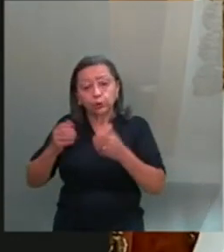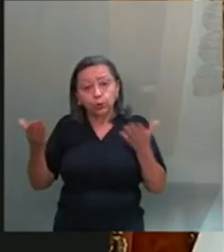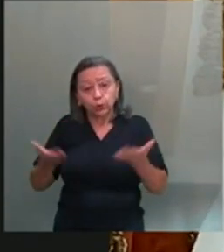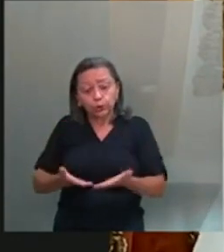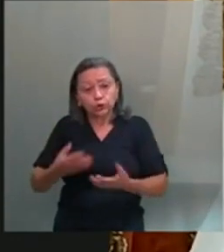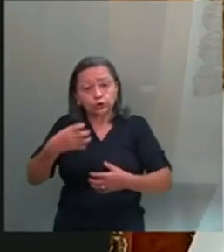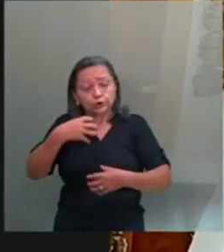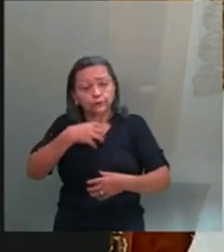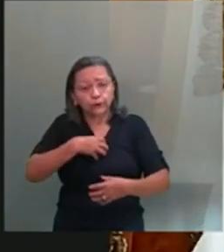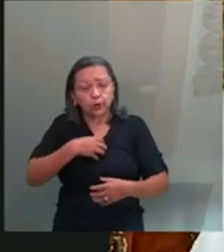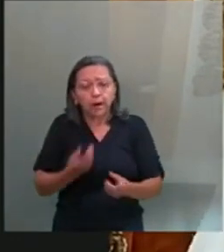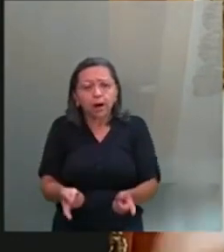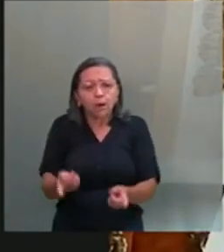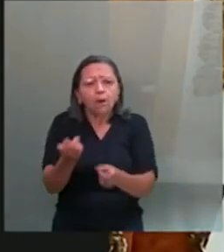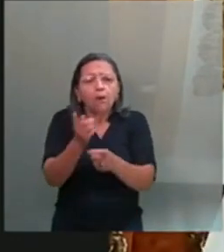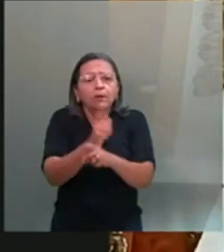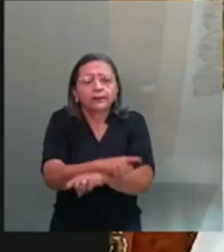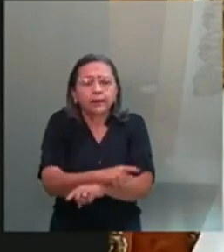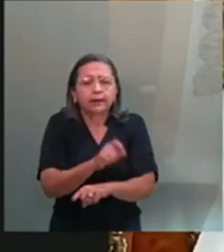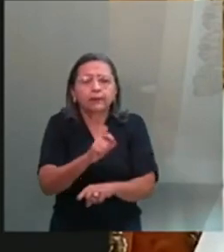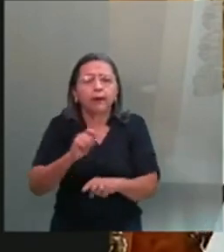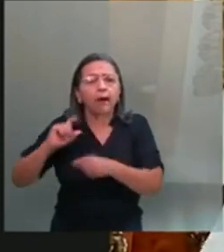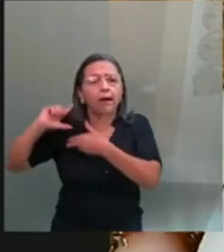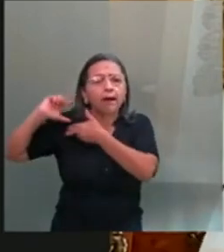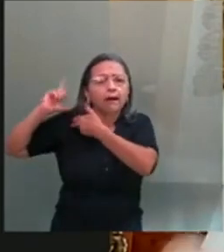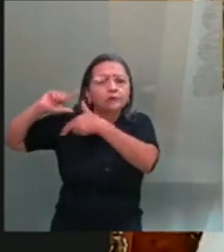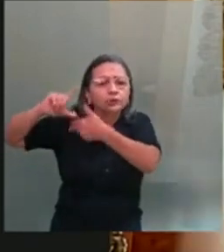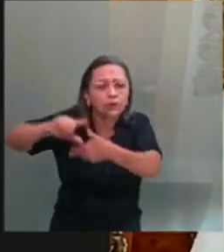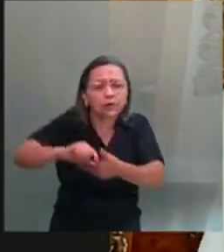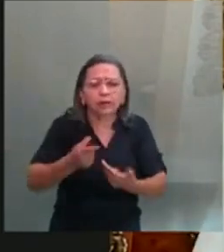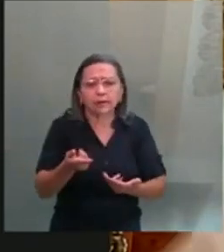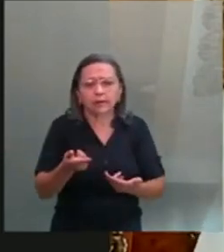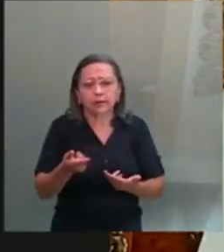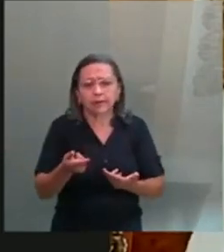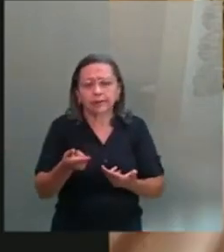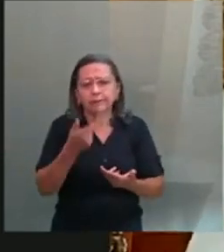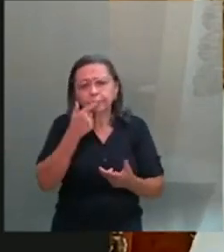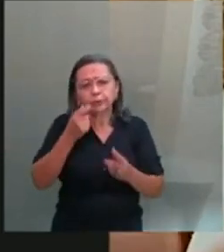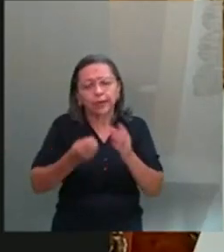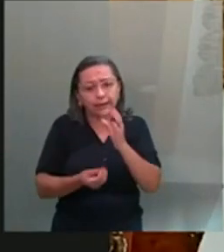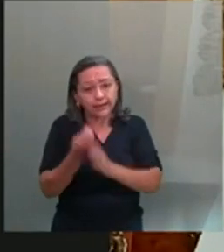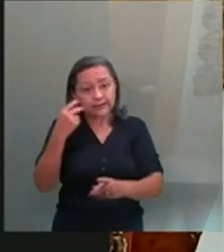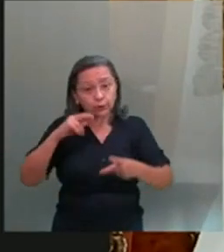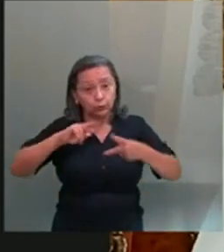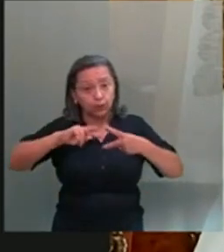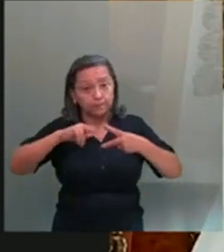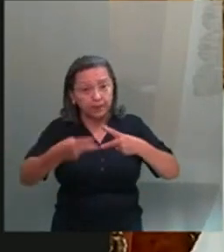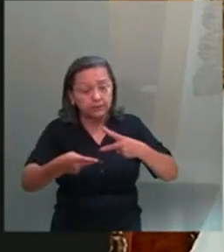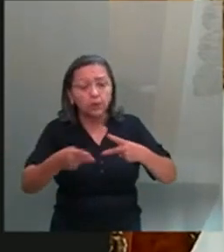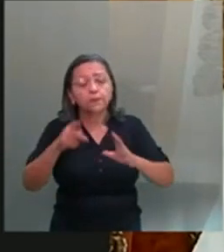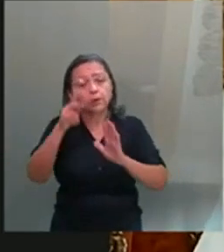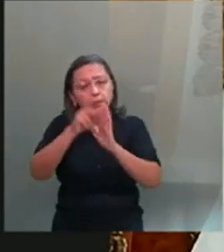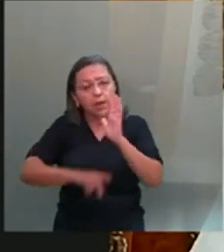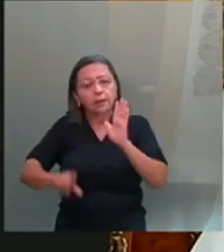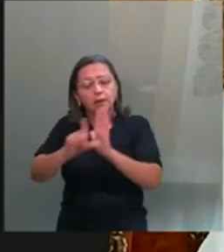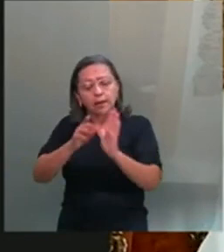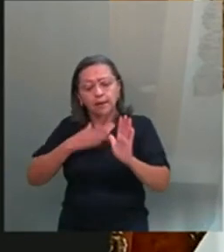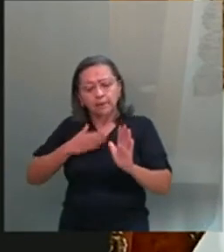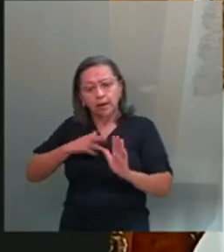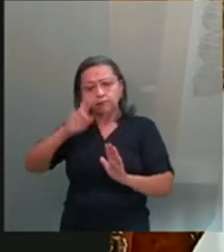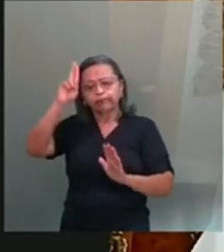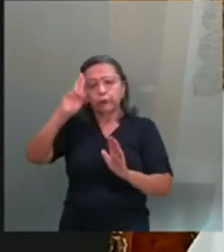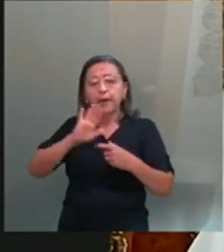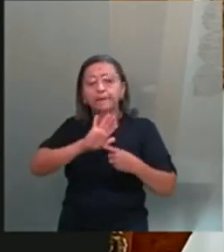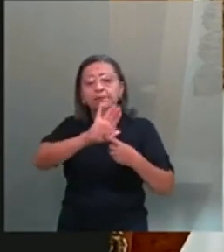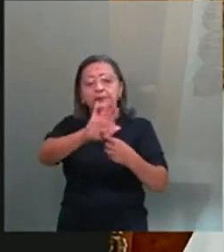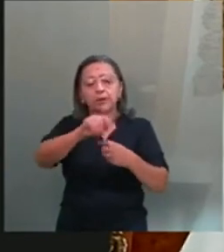forma contrária à história com a utilização do Pix. Então, um projeto de lei da minha autoria, que foi apresentado